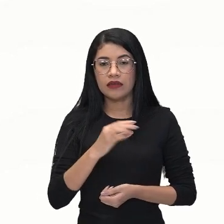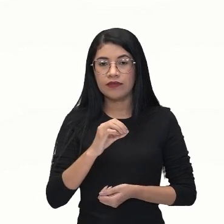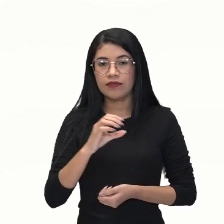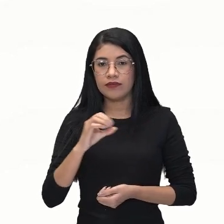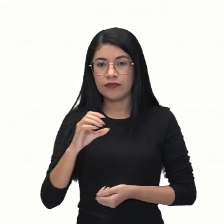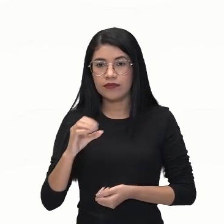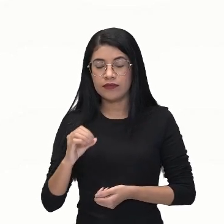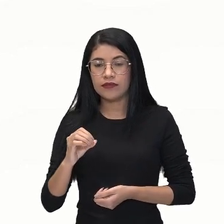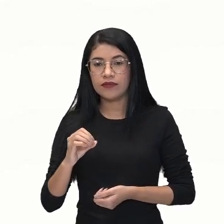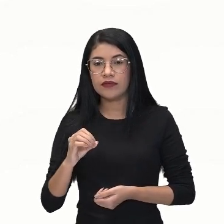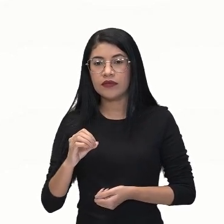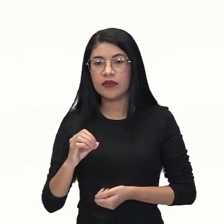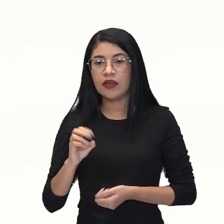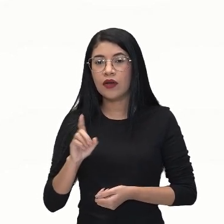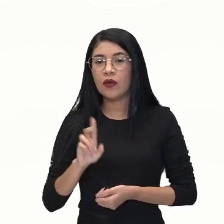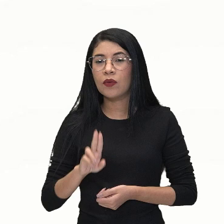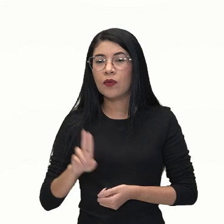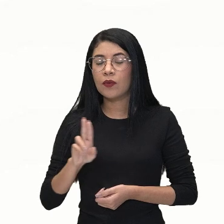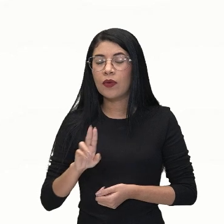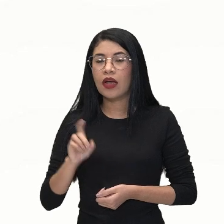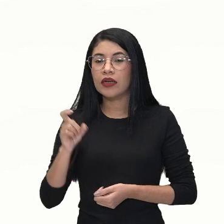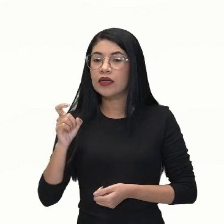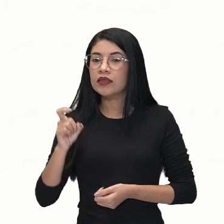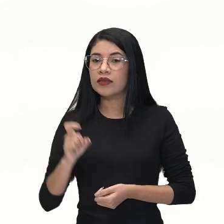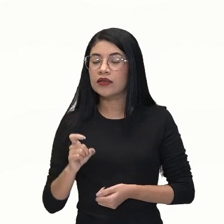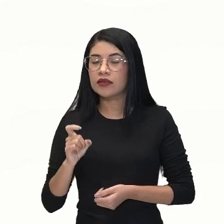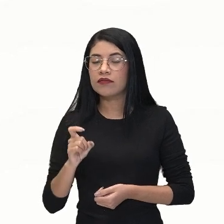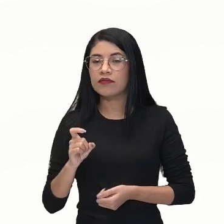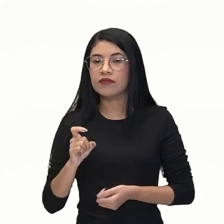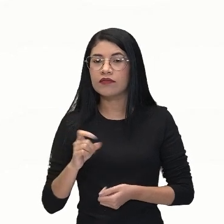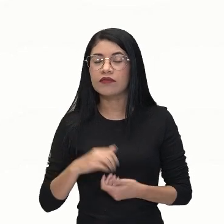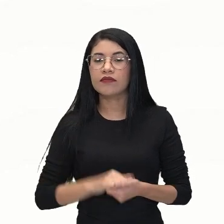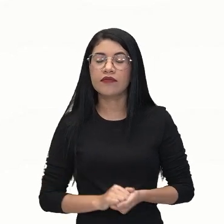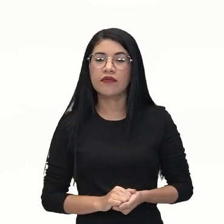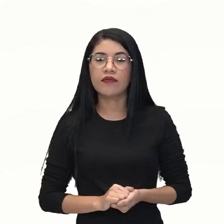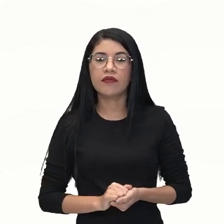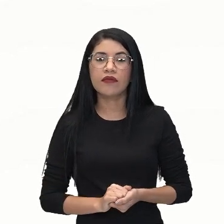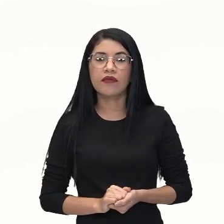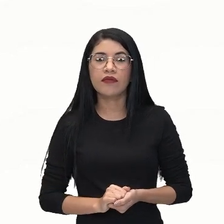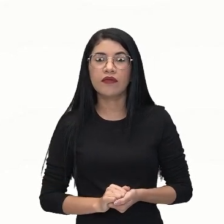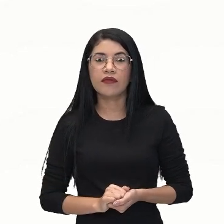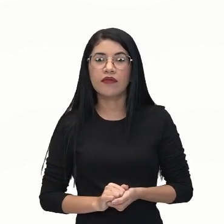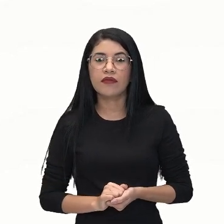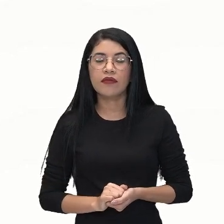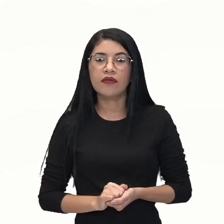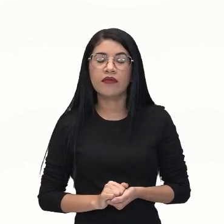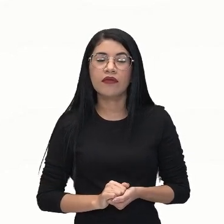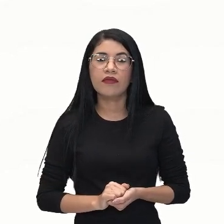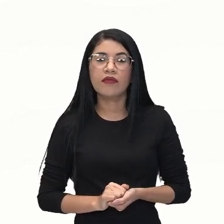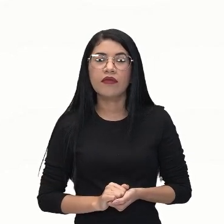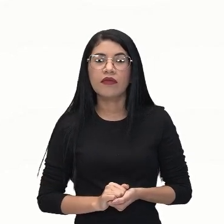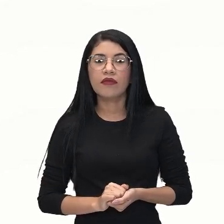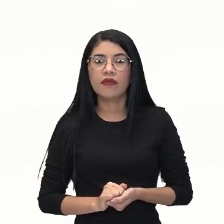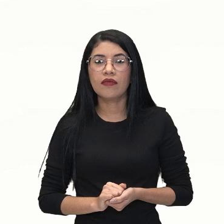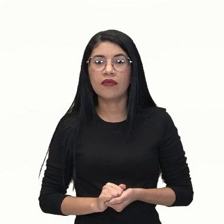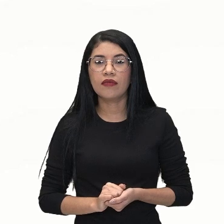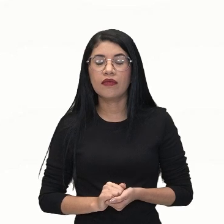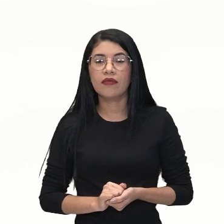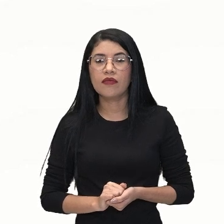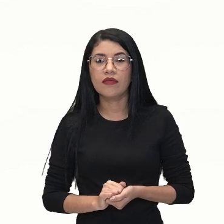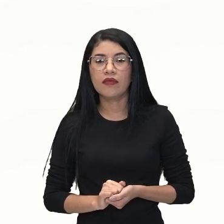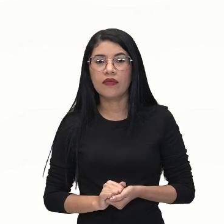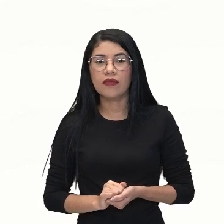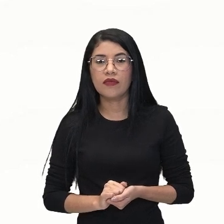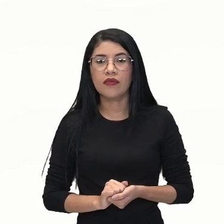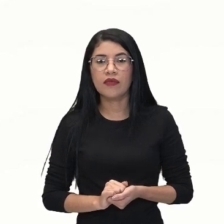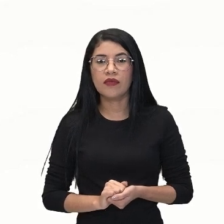quadrados, eu vou utilizar quantos? Certo? E aí, como eu acabei de dizer,